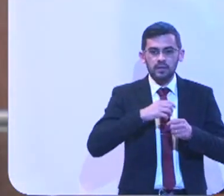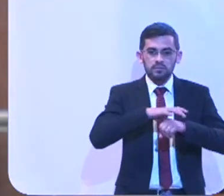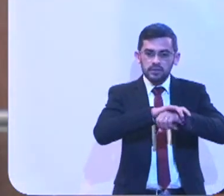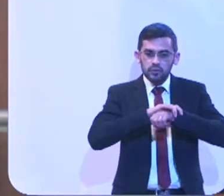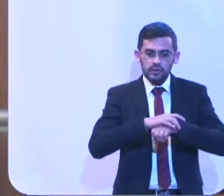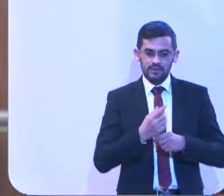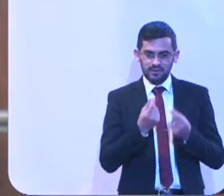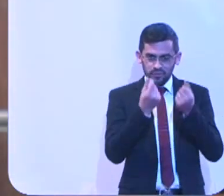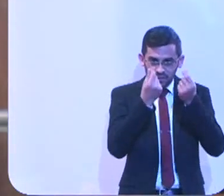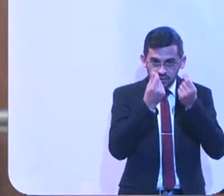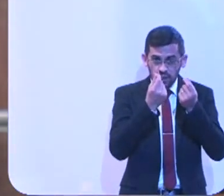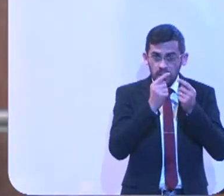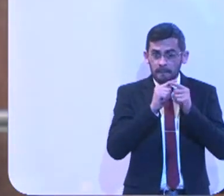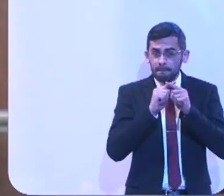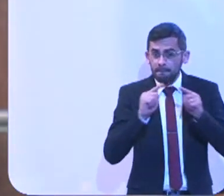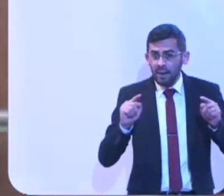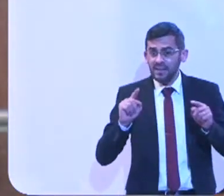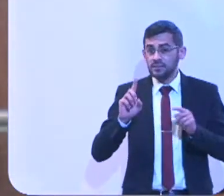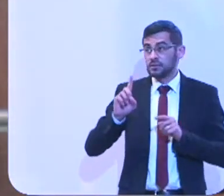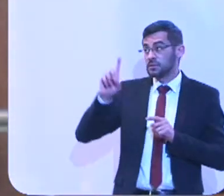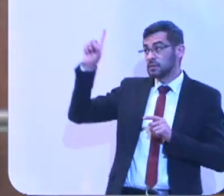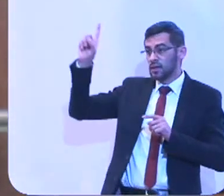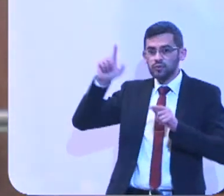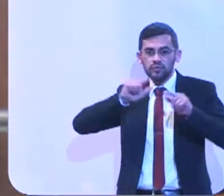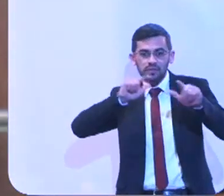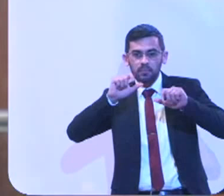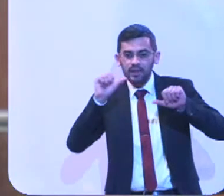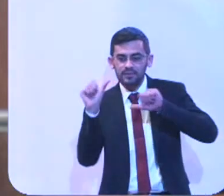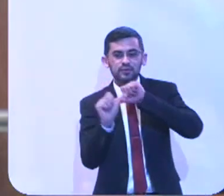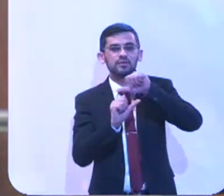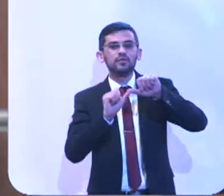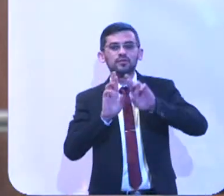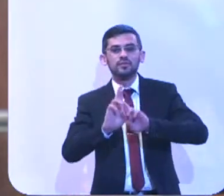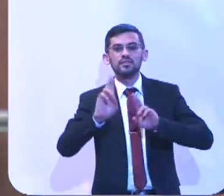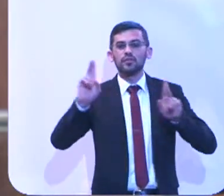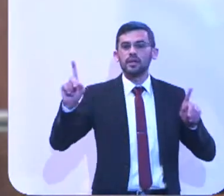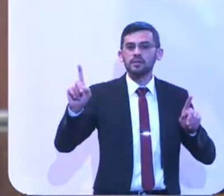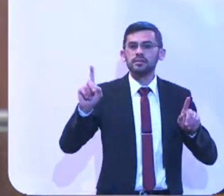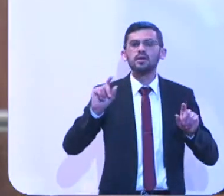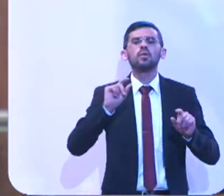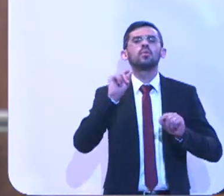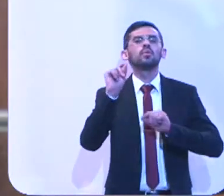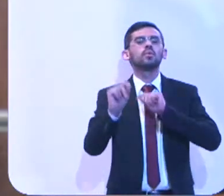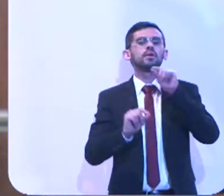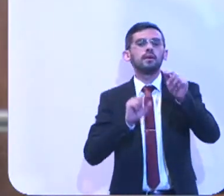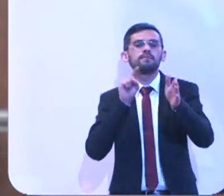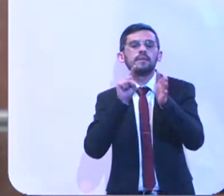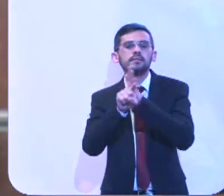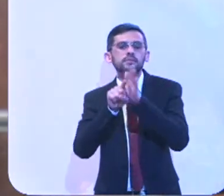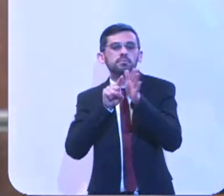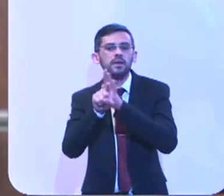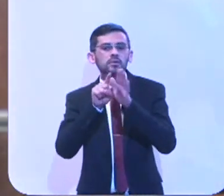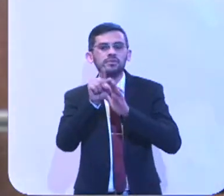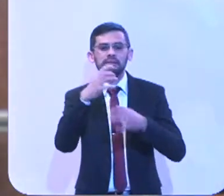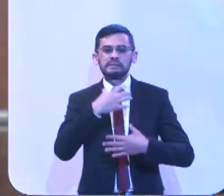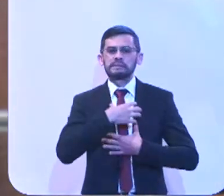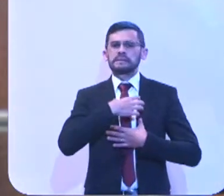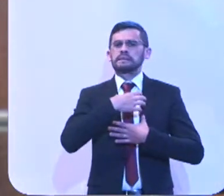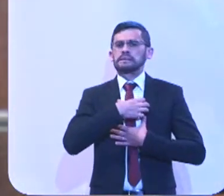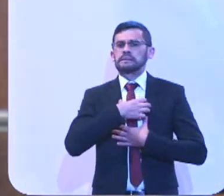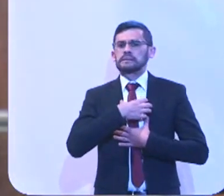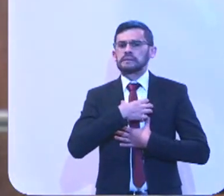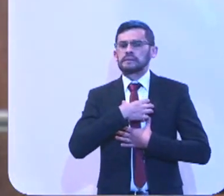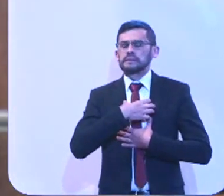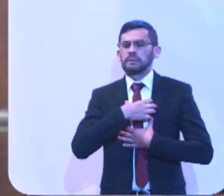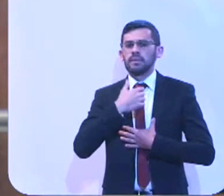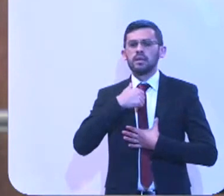o ministério, mas o jeito de Deus não é o nosso. Quais são as perguntas que te incomodam? Eu gosto do testemunho